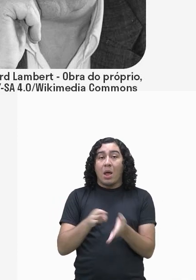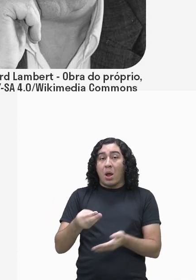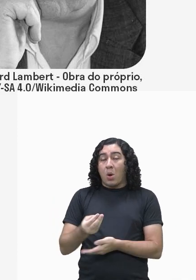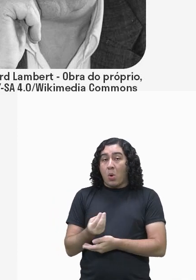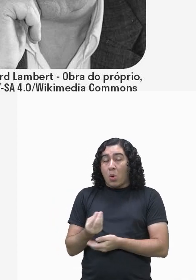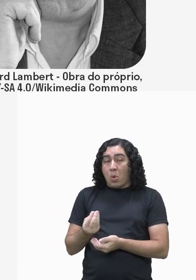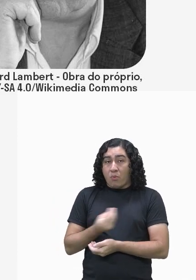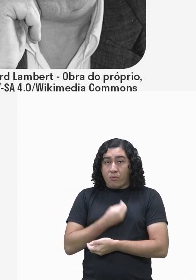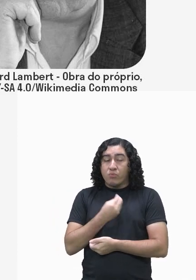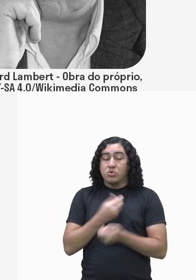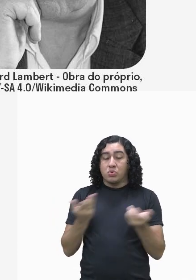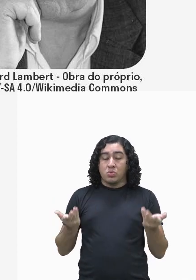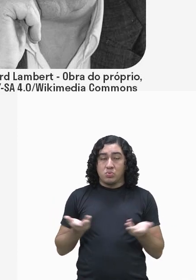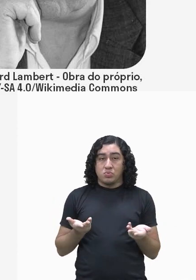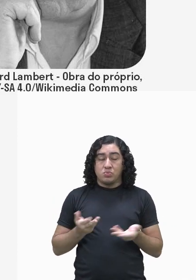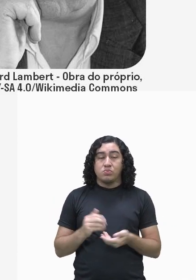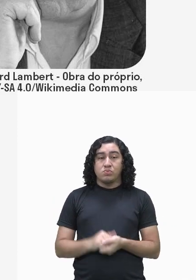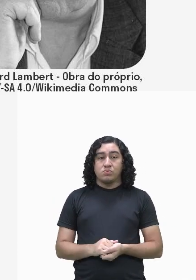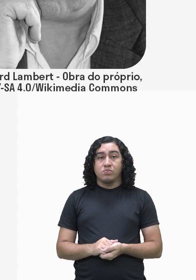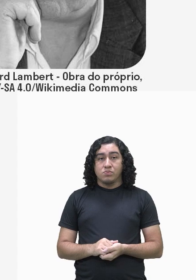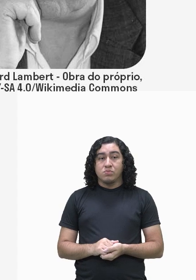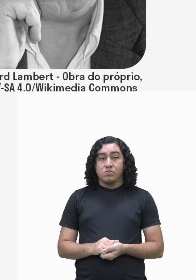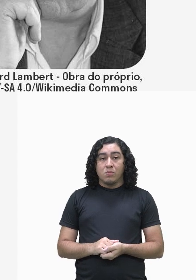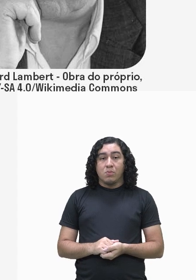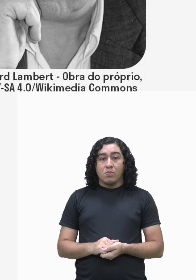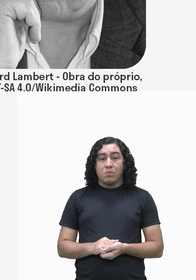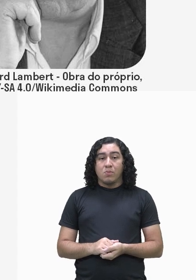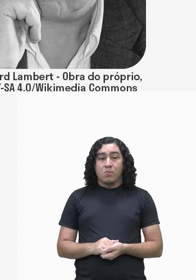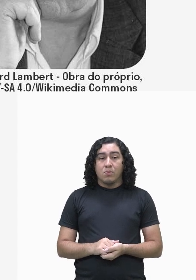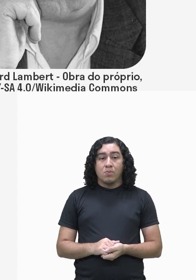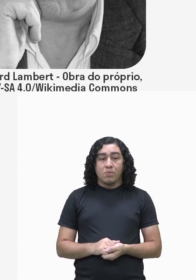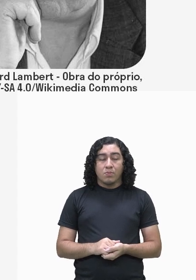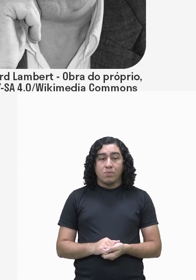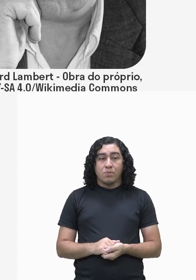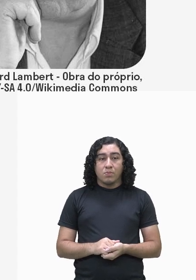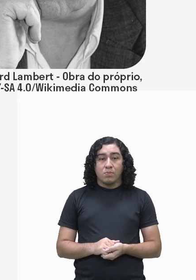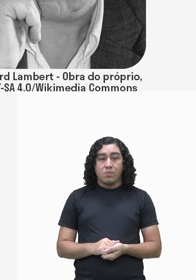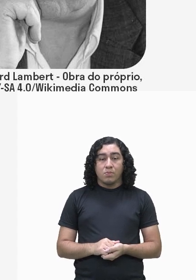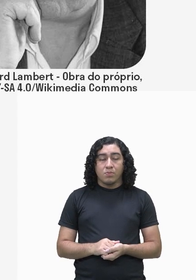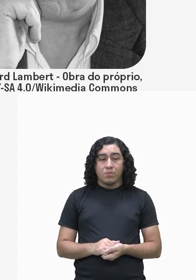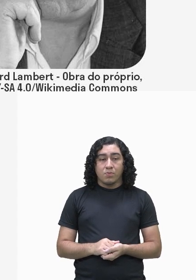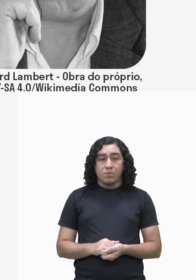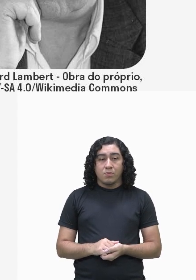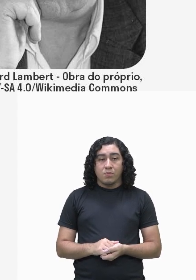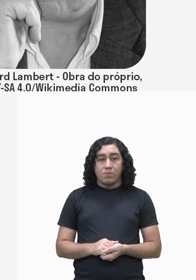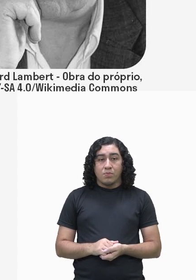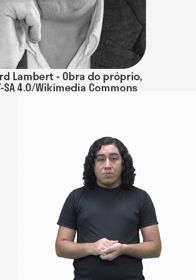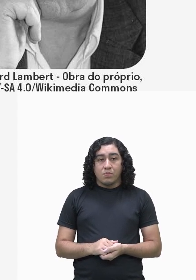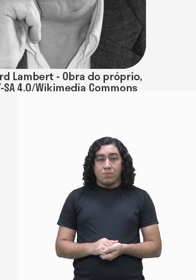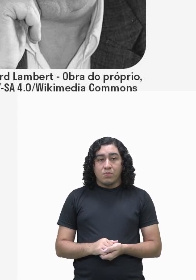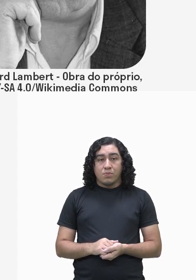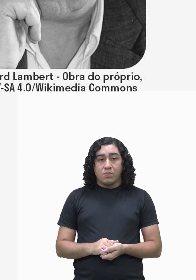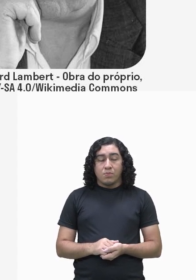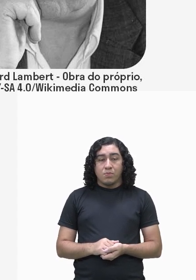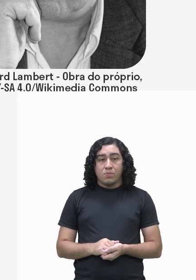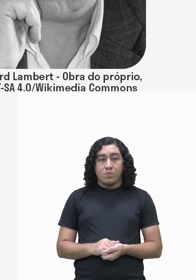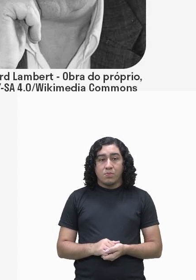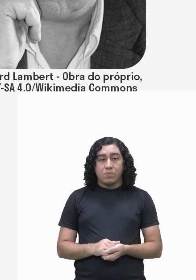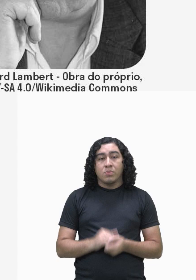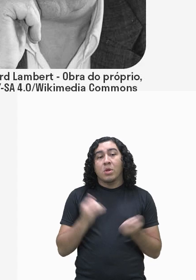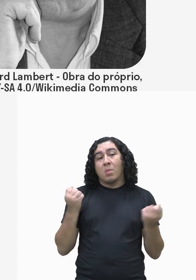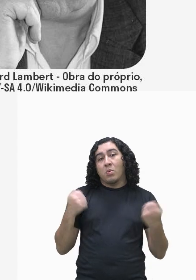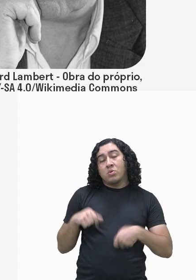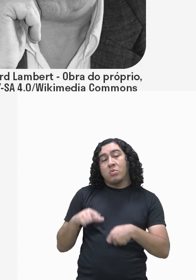tal. Portanto, ela é subjacente ao social. Permitindo-nos ter seu